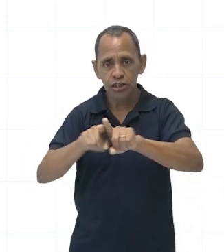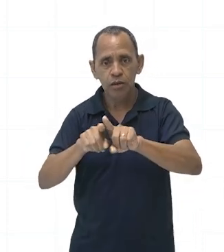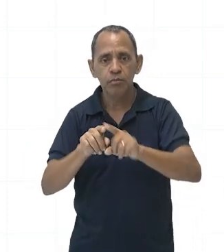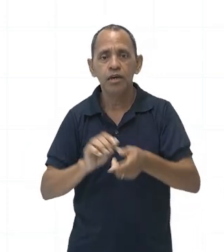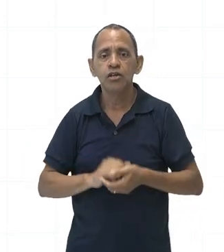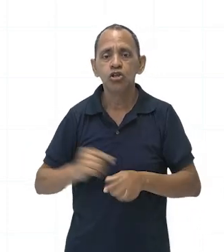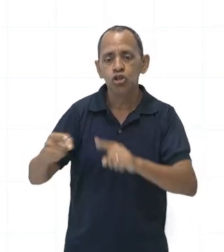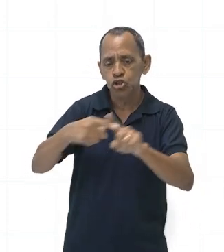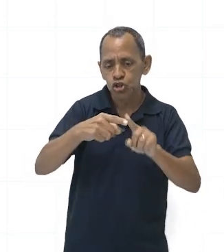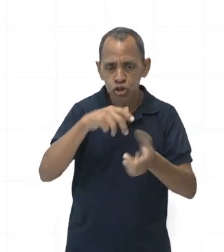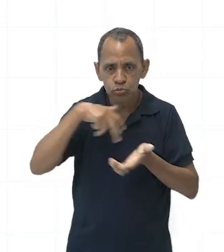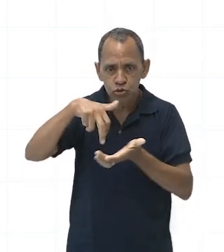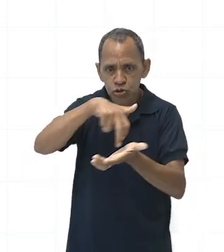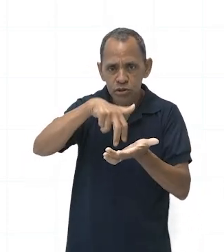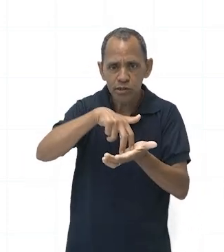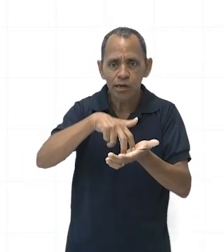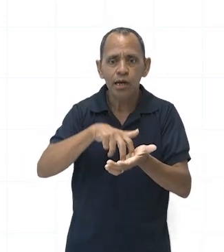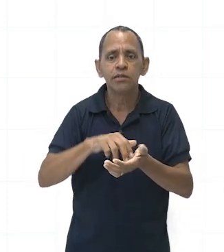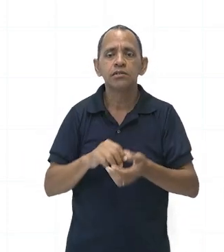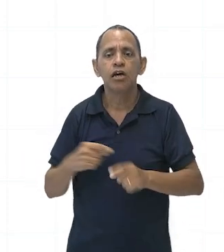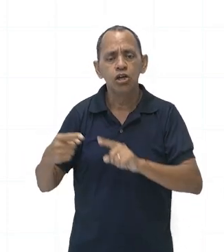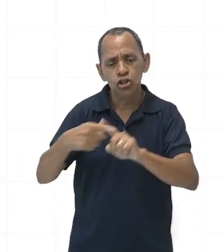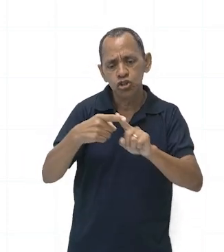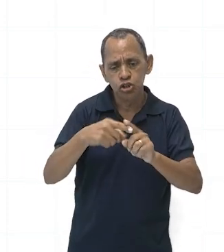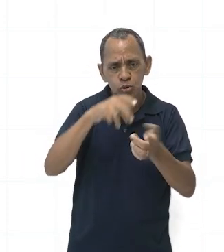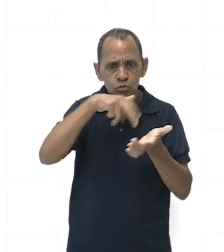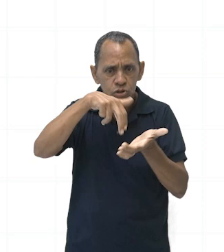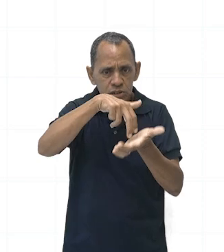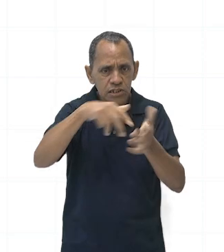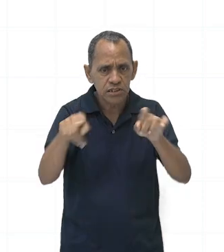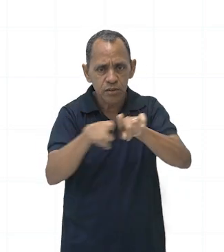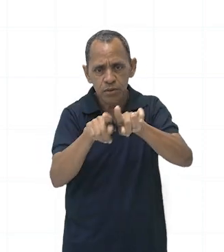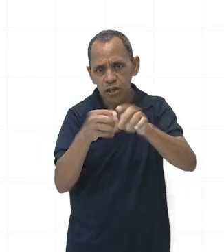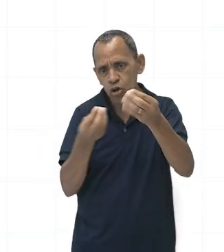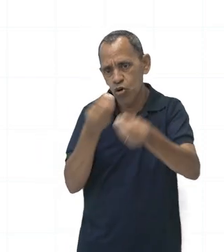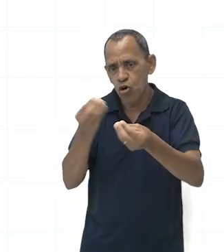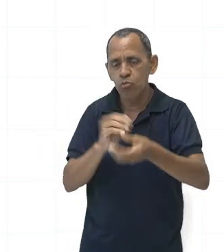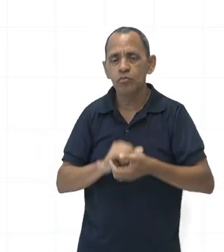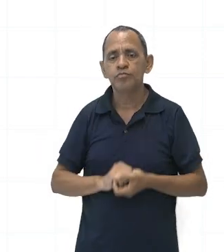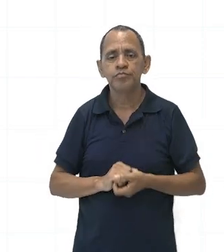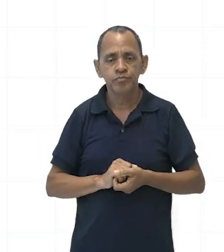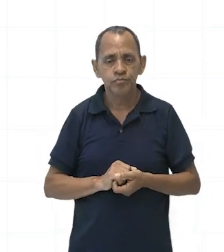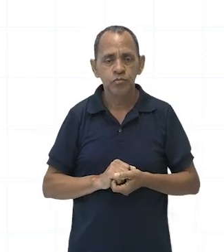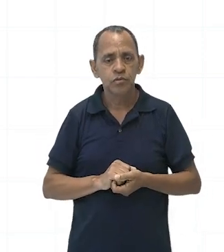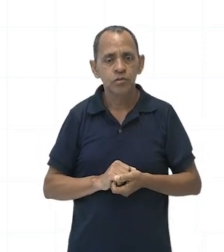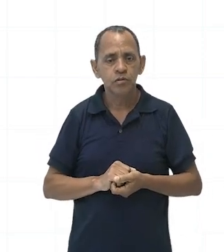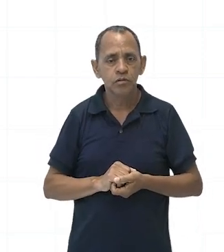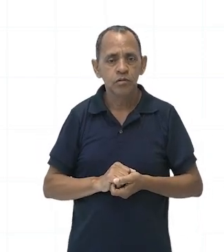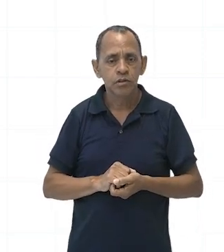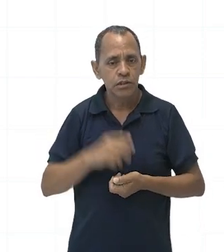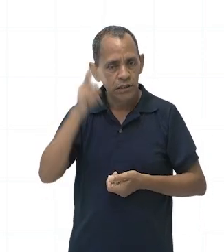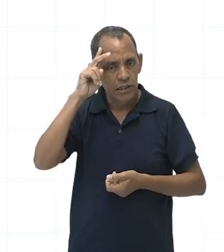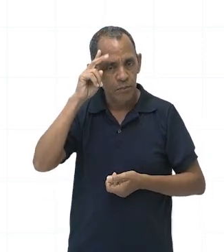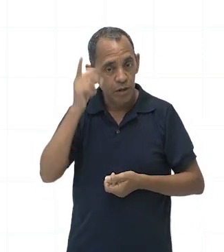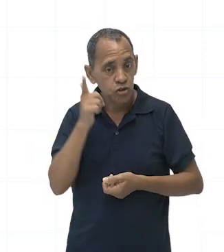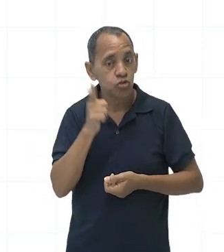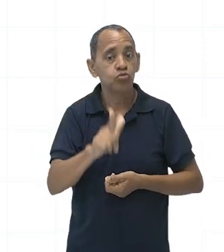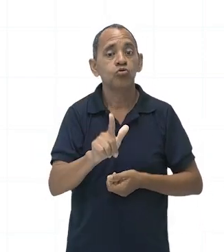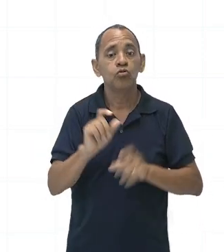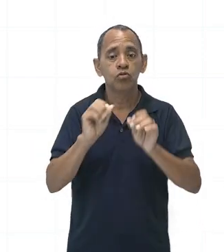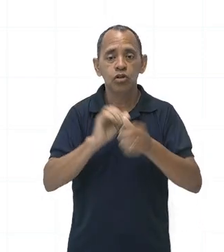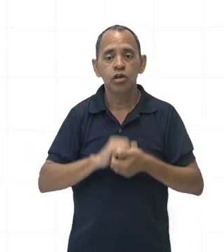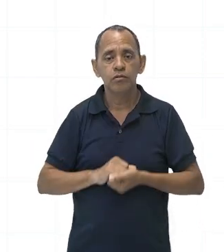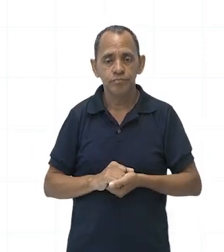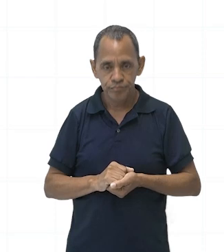danças, certo? Mas atenção, vou reforçar novamente para vocês, a dança é uma